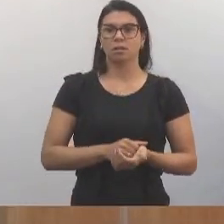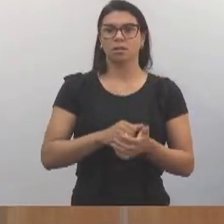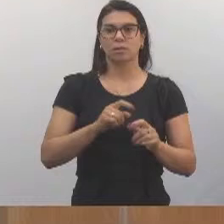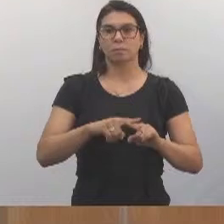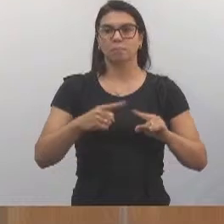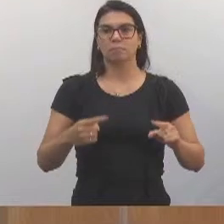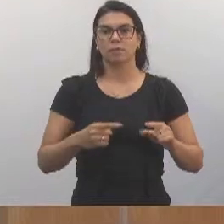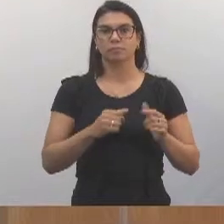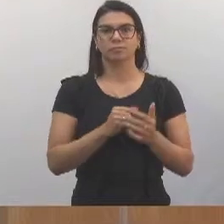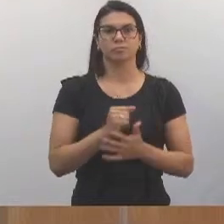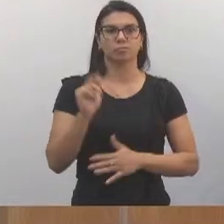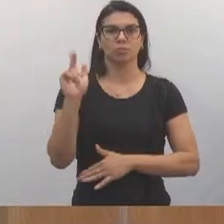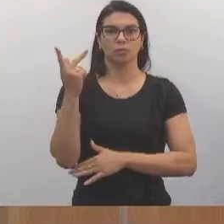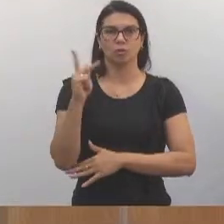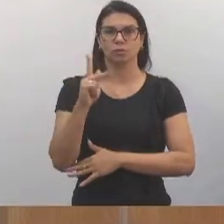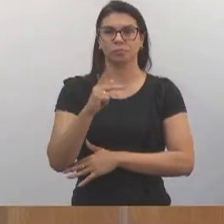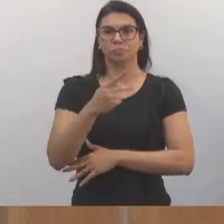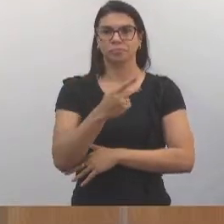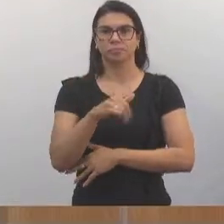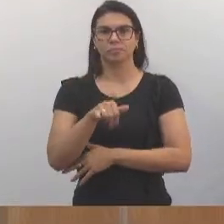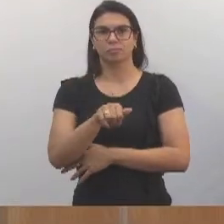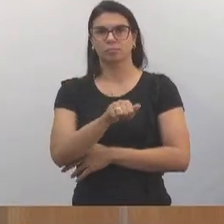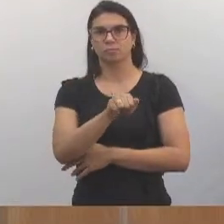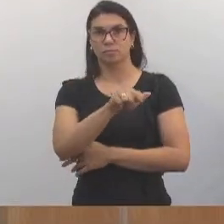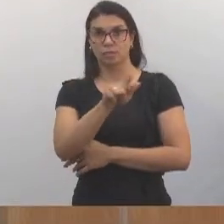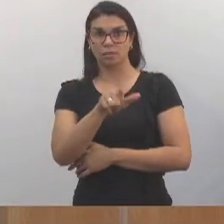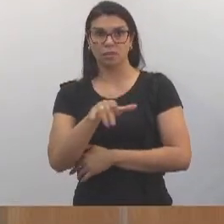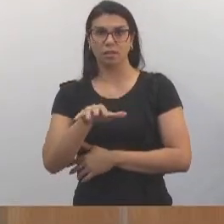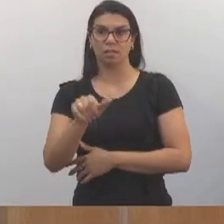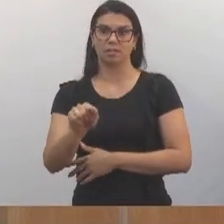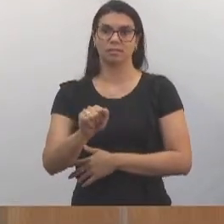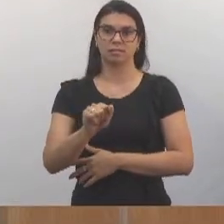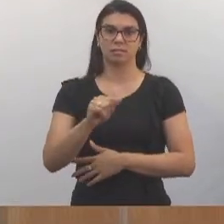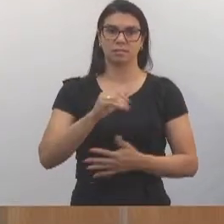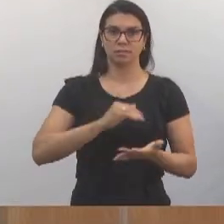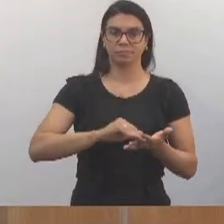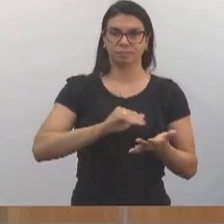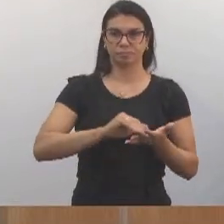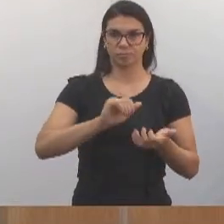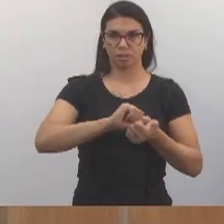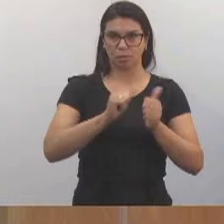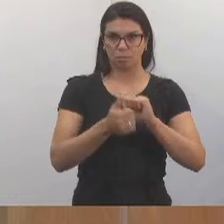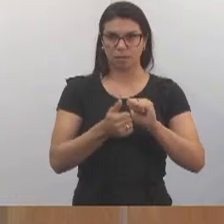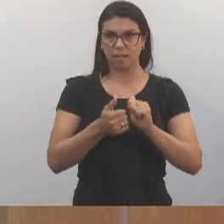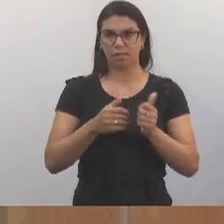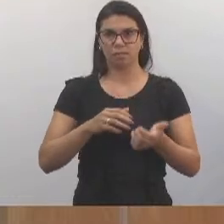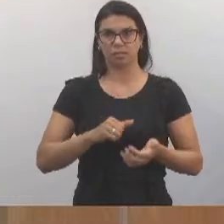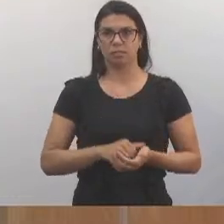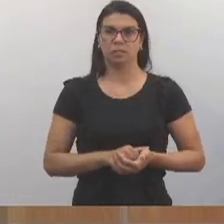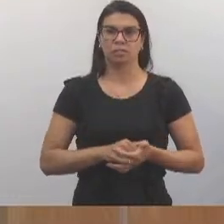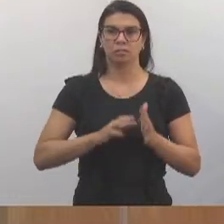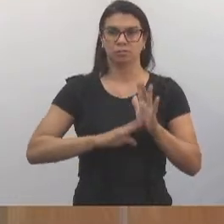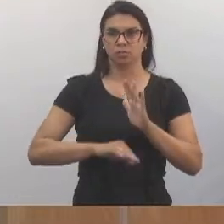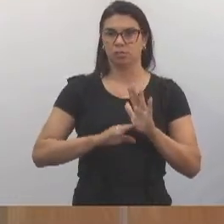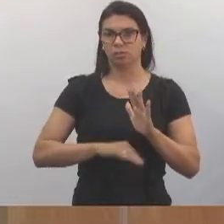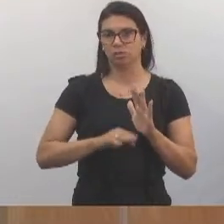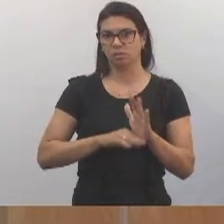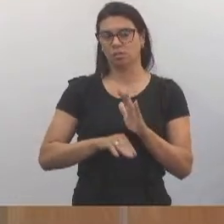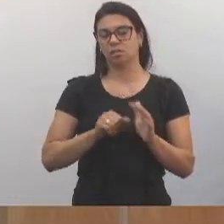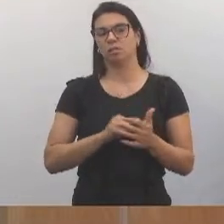Piazza. Meu Deus, tirar a Secretaria de Esporte para colocar dentro do hotel. com os funcionários